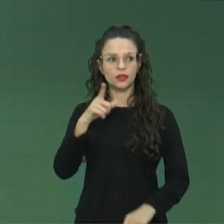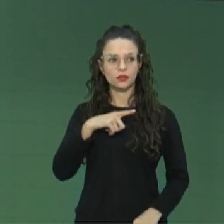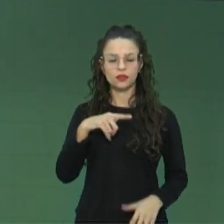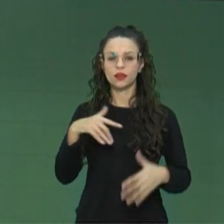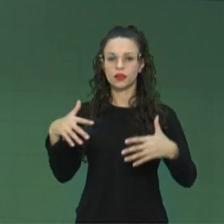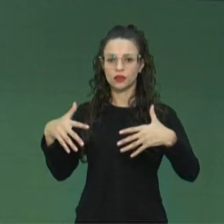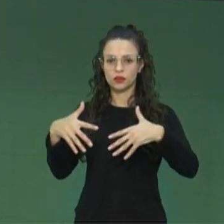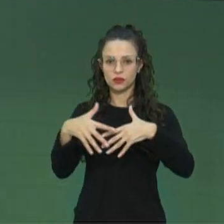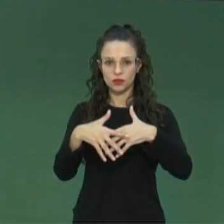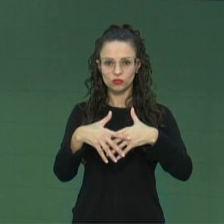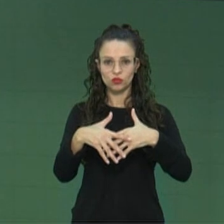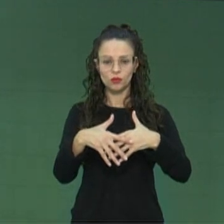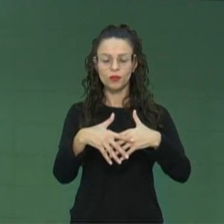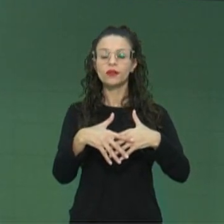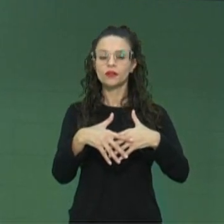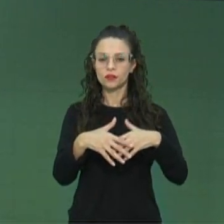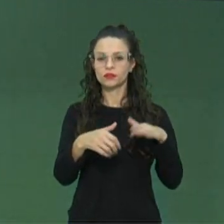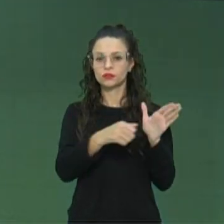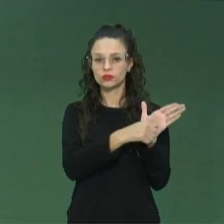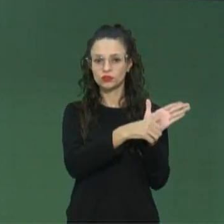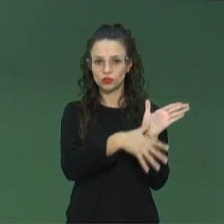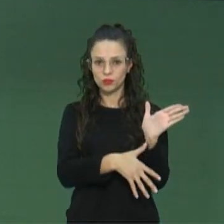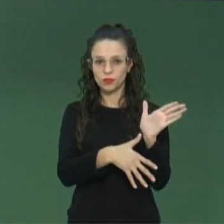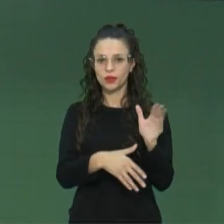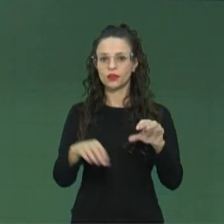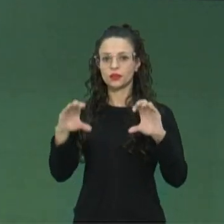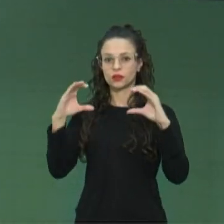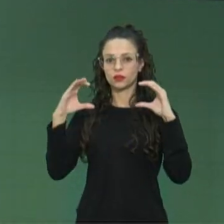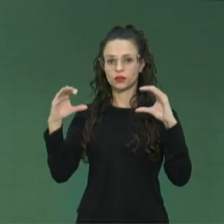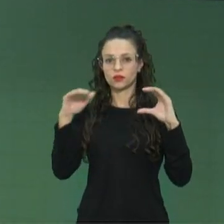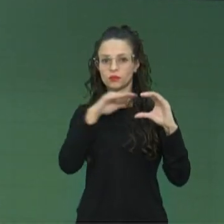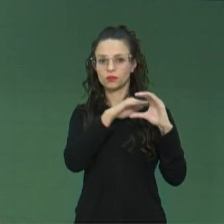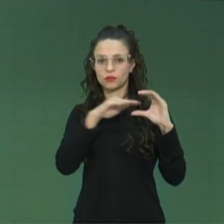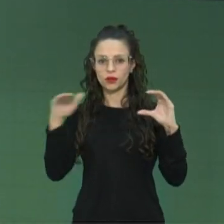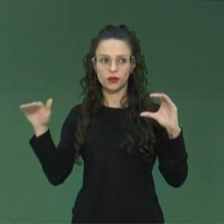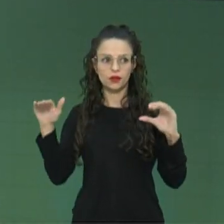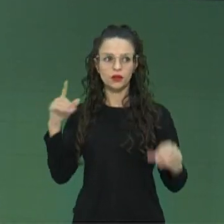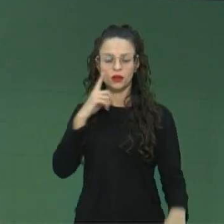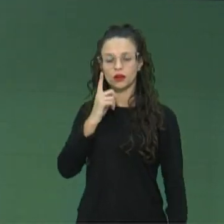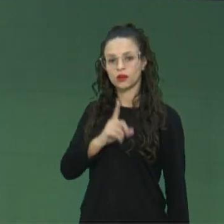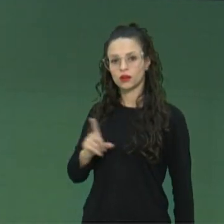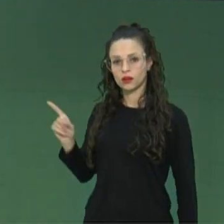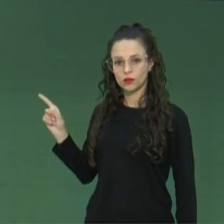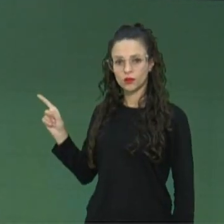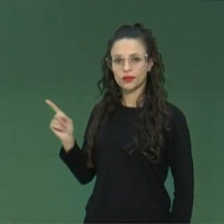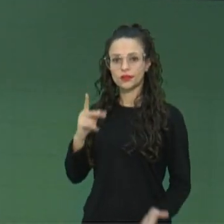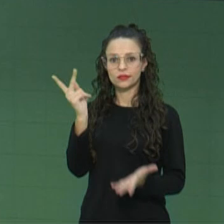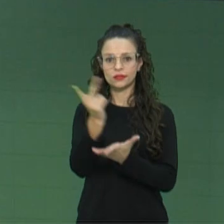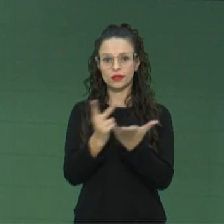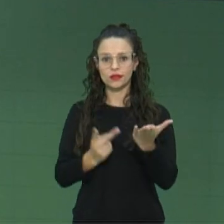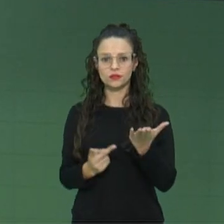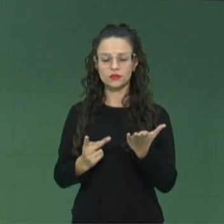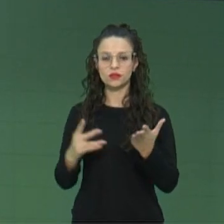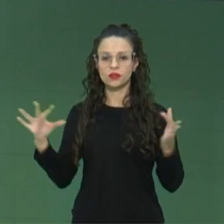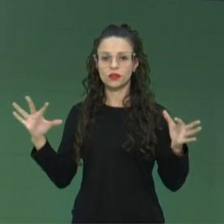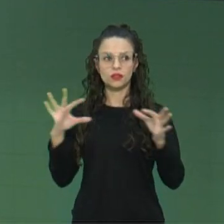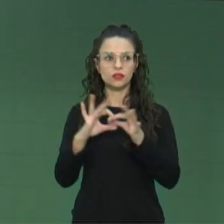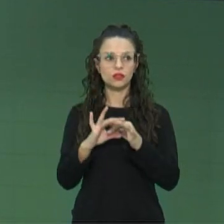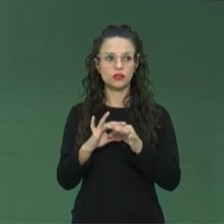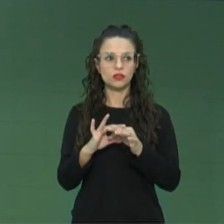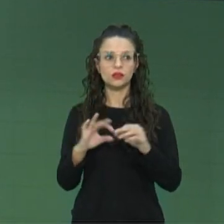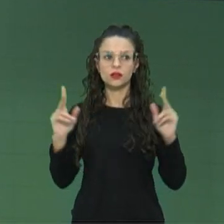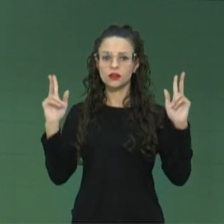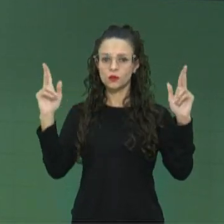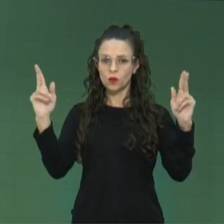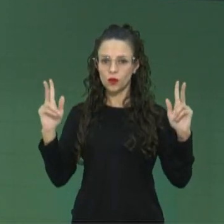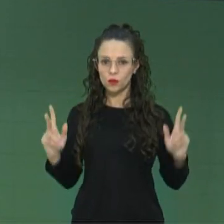isomeria geométrica. Corto, divido o plano em 2 partes. Nesse caso que eu desenhei, né, os ligantes iguais para o